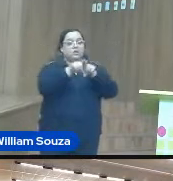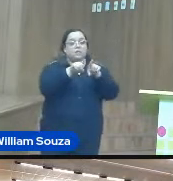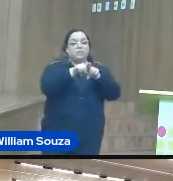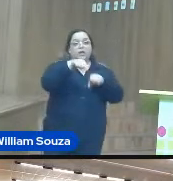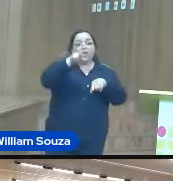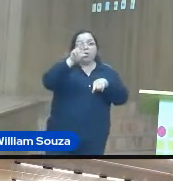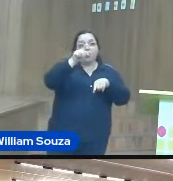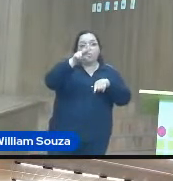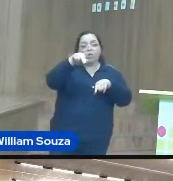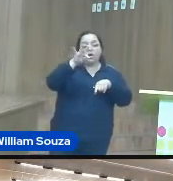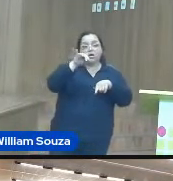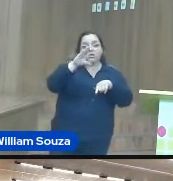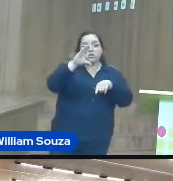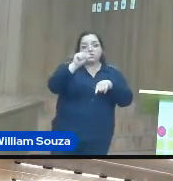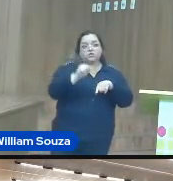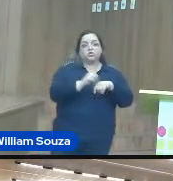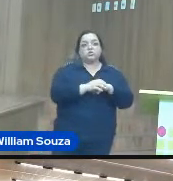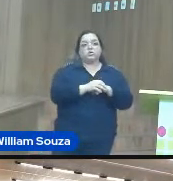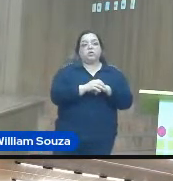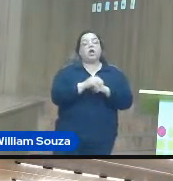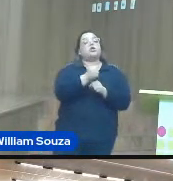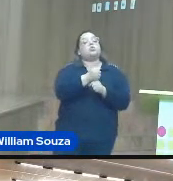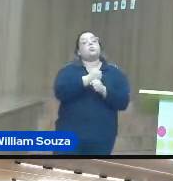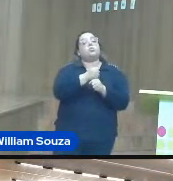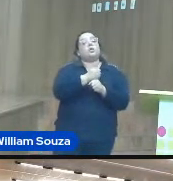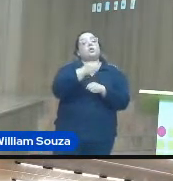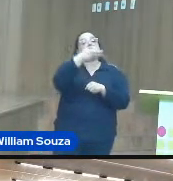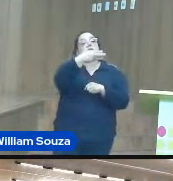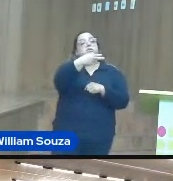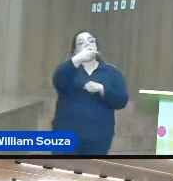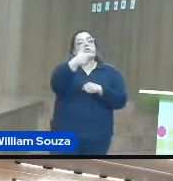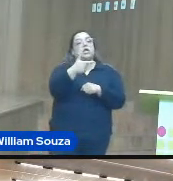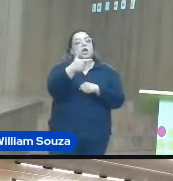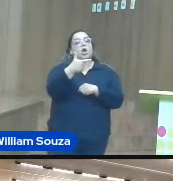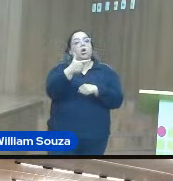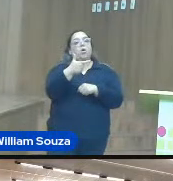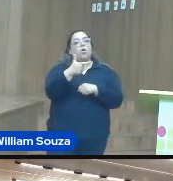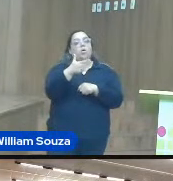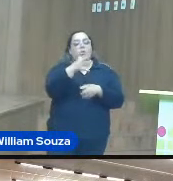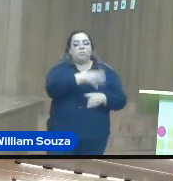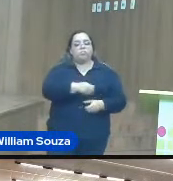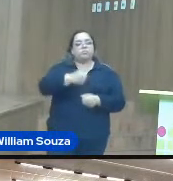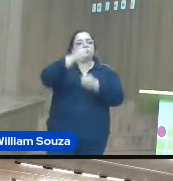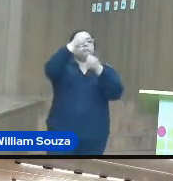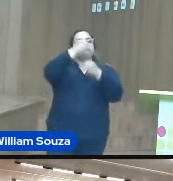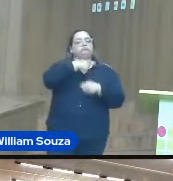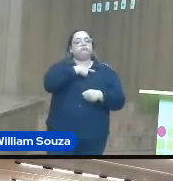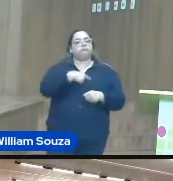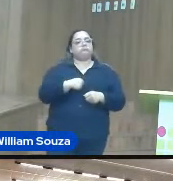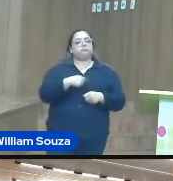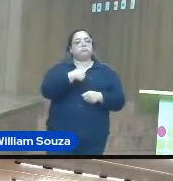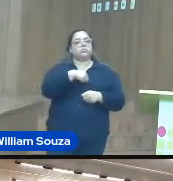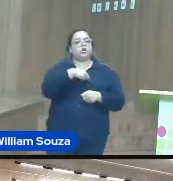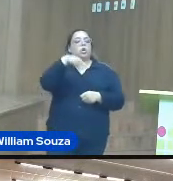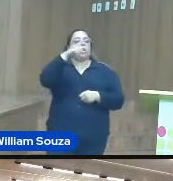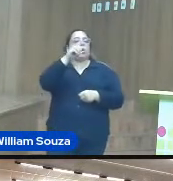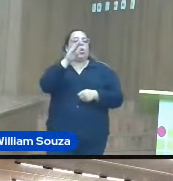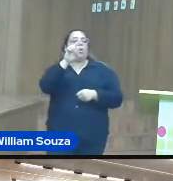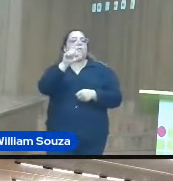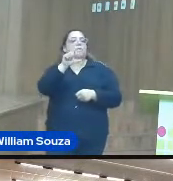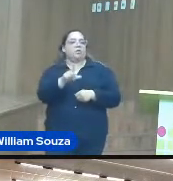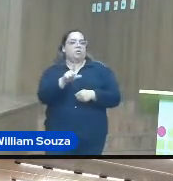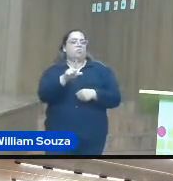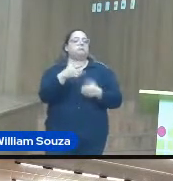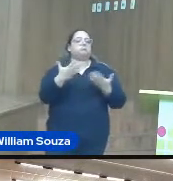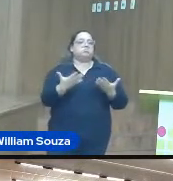em 32 ele ganha um Nobel, né, por conta dos seus trabalhos na mecânica quântica. Então